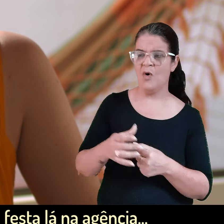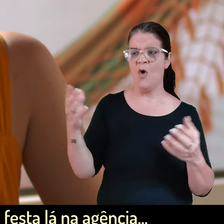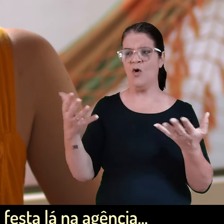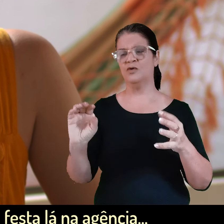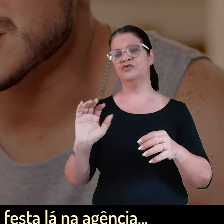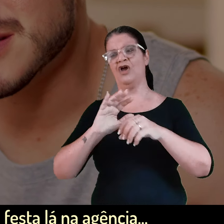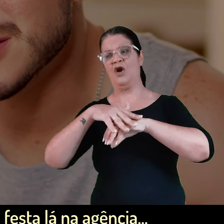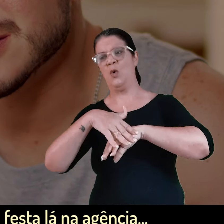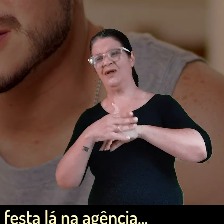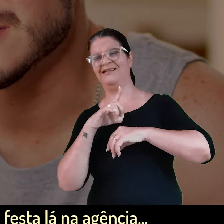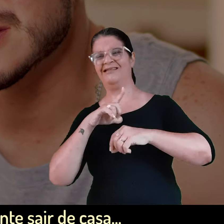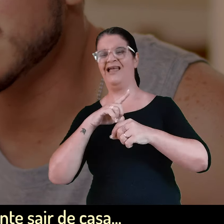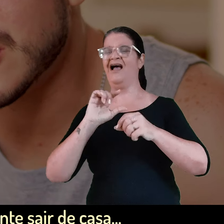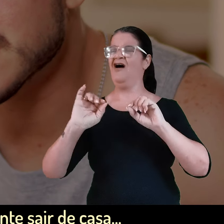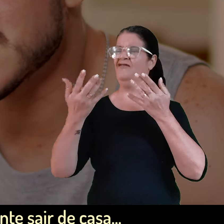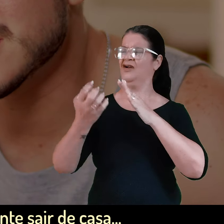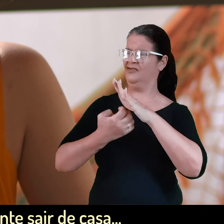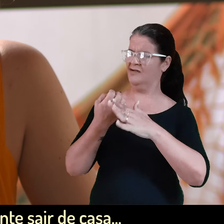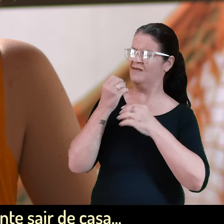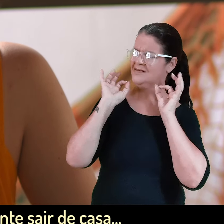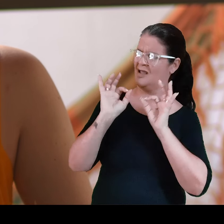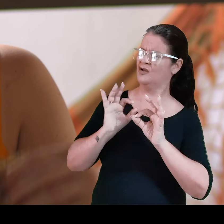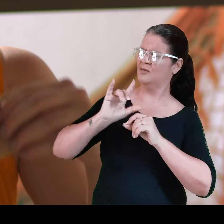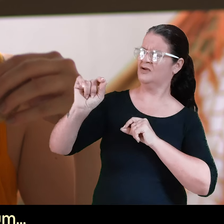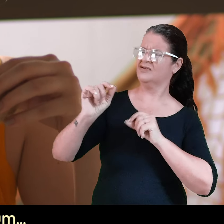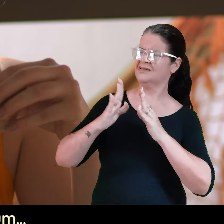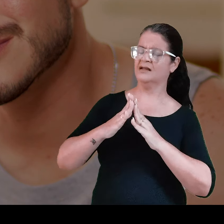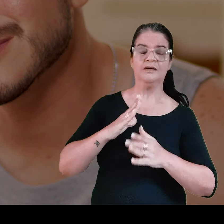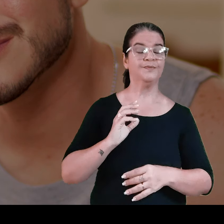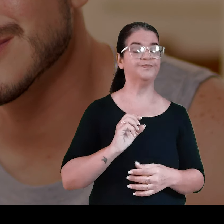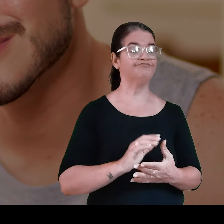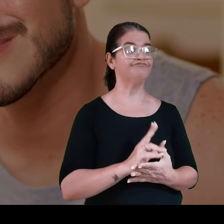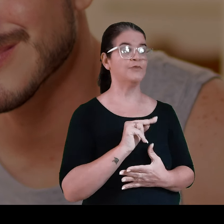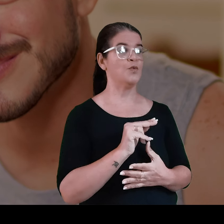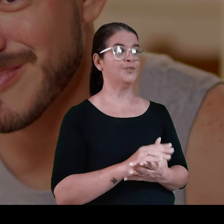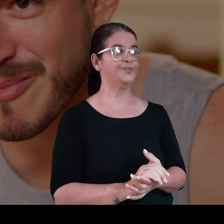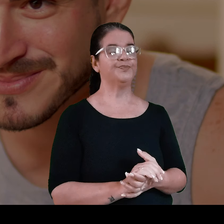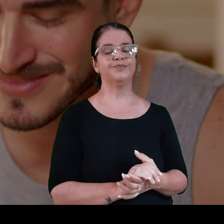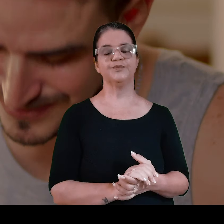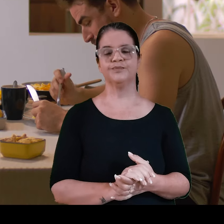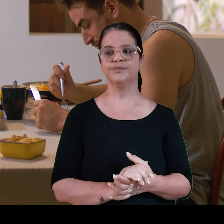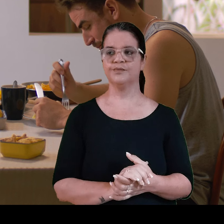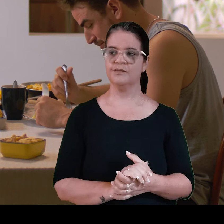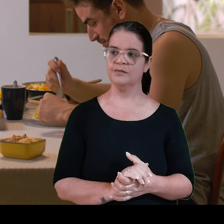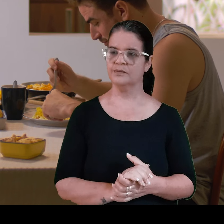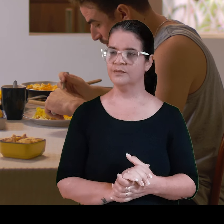Hoje à noite tem aquela festa lá na agência. Vai ser ótimo pra gente sair de casa. Uhum. Eles comem.